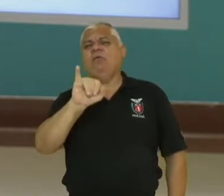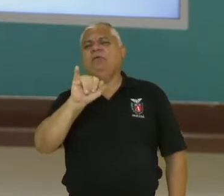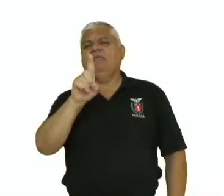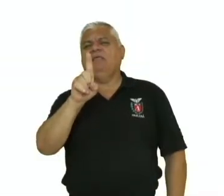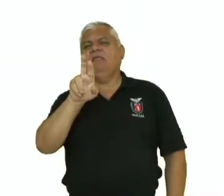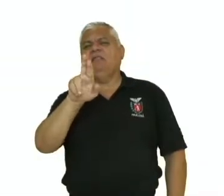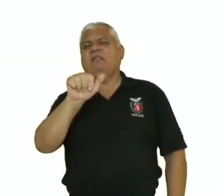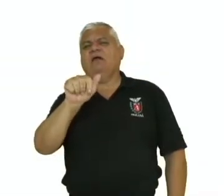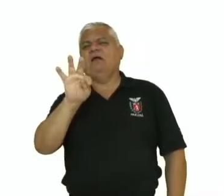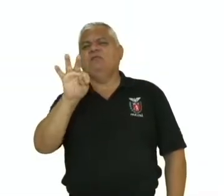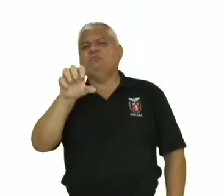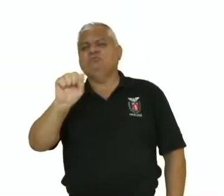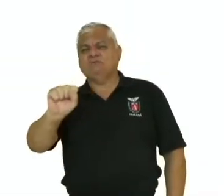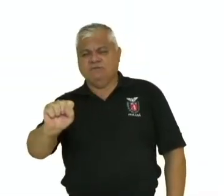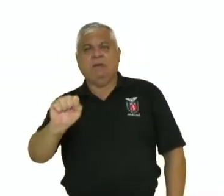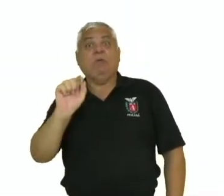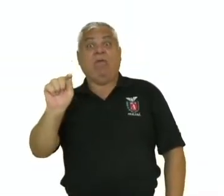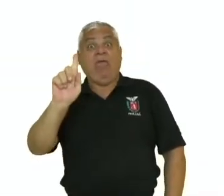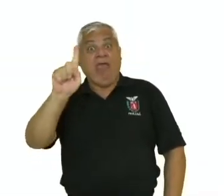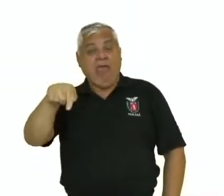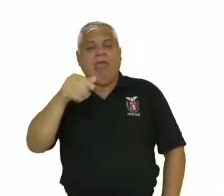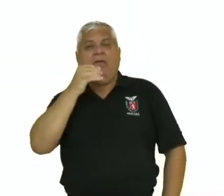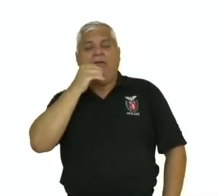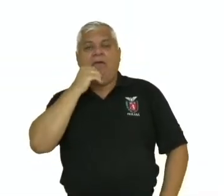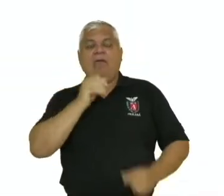é. Os carboidratos são